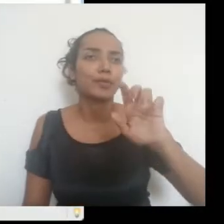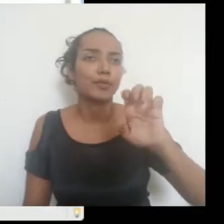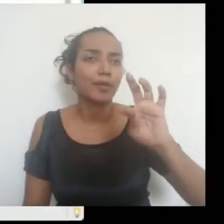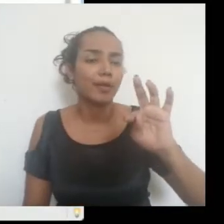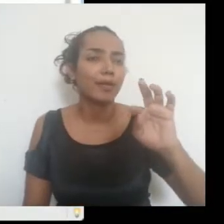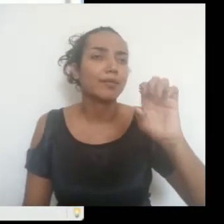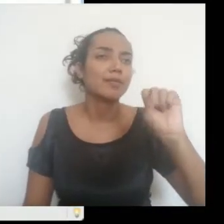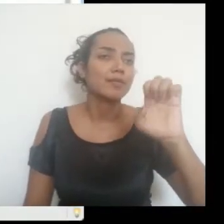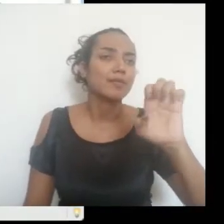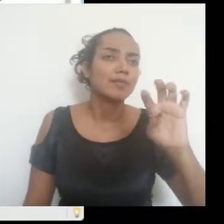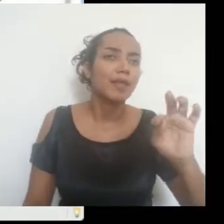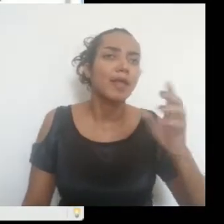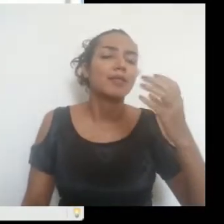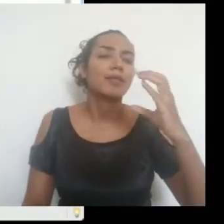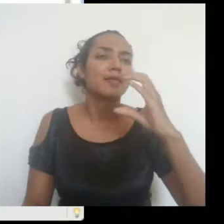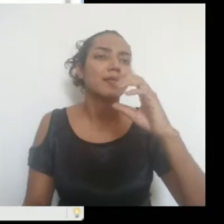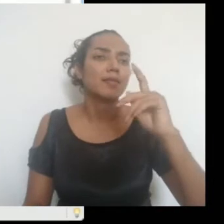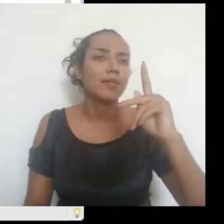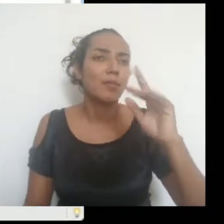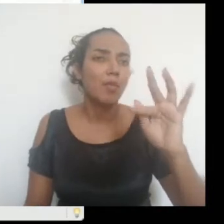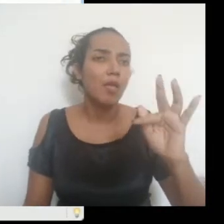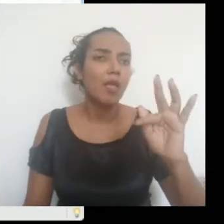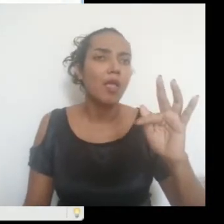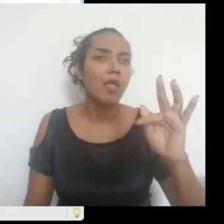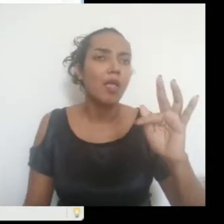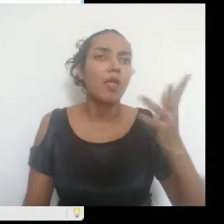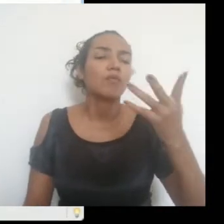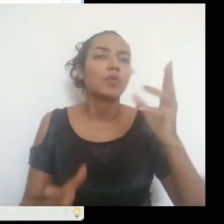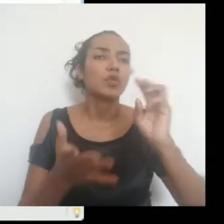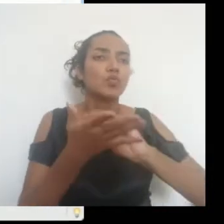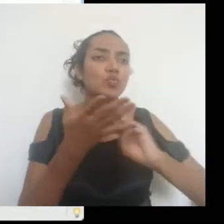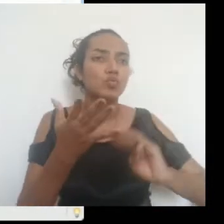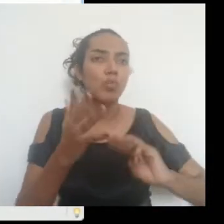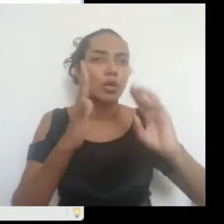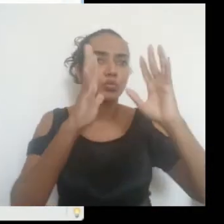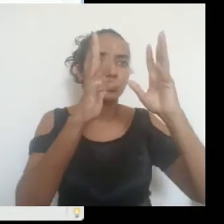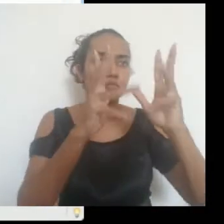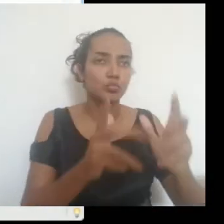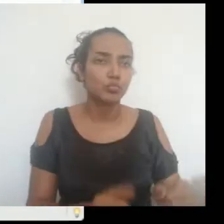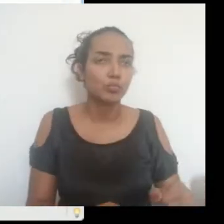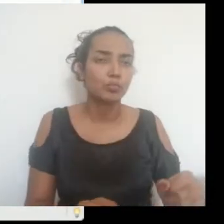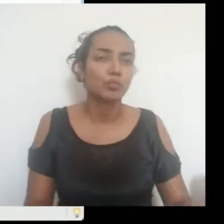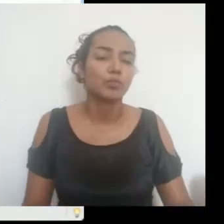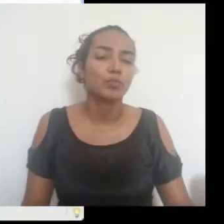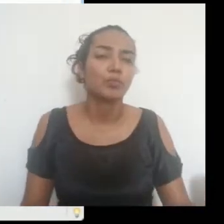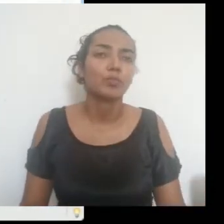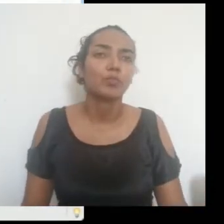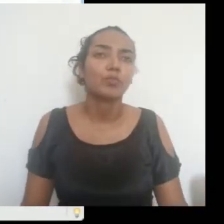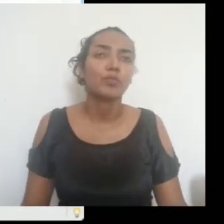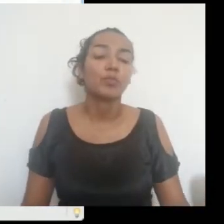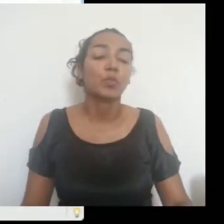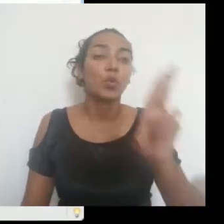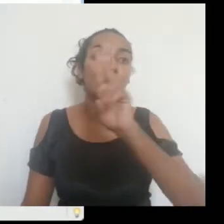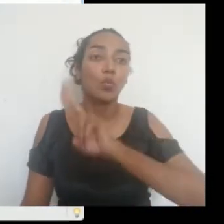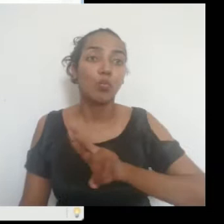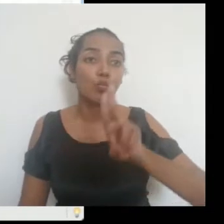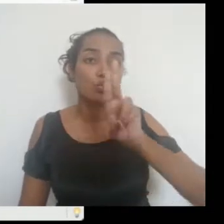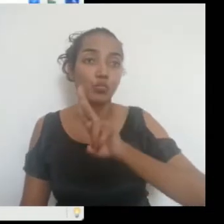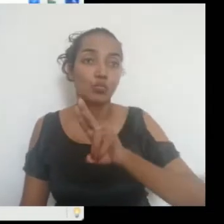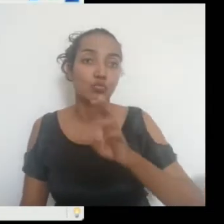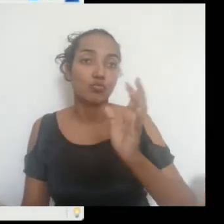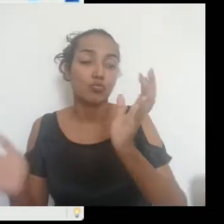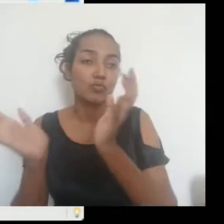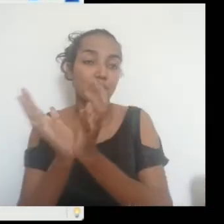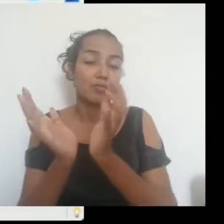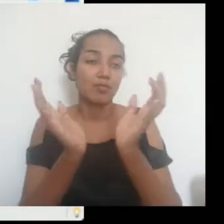setCPF e os métodos getSet para cada um dos seus atributos. O uso dessas classes também